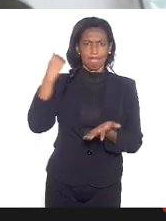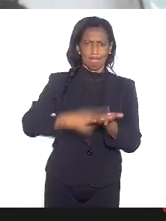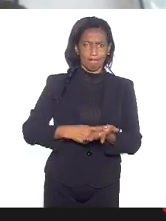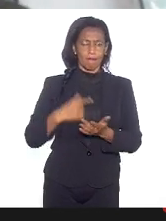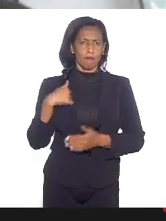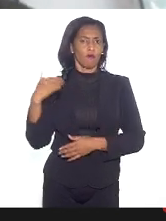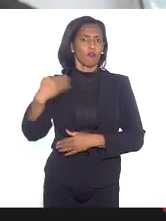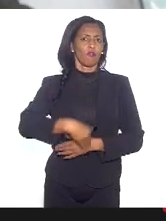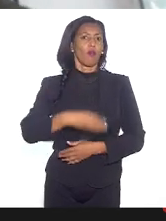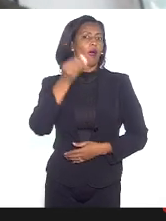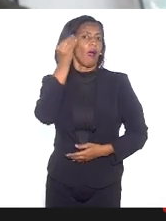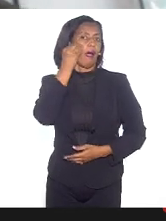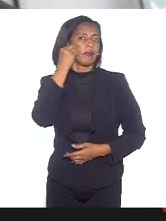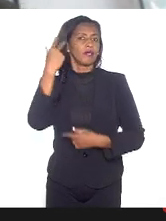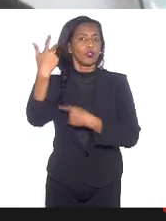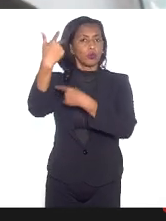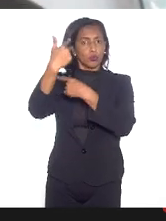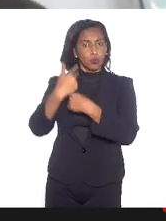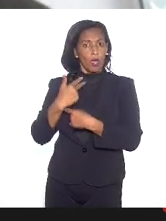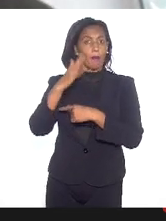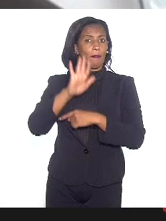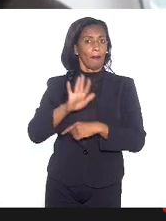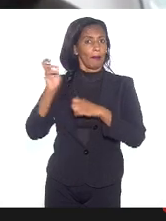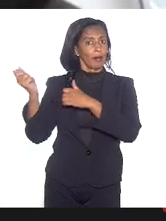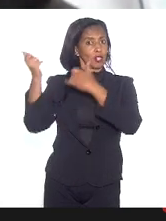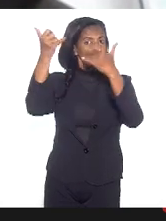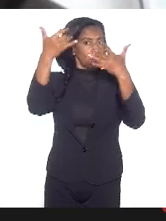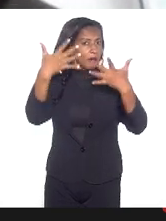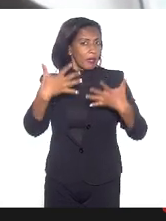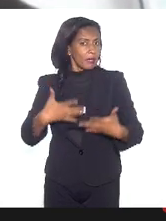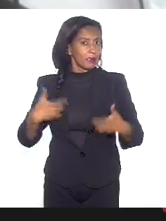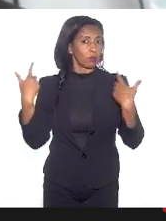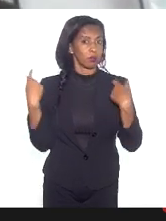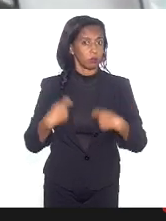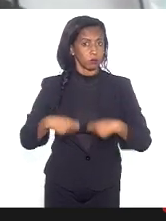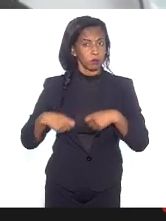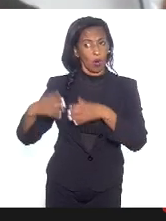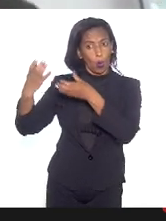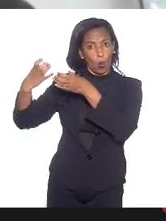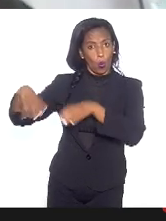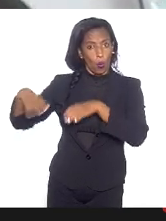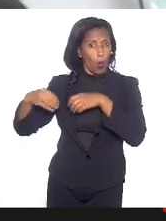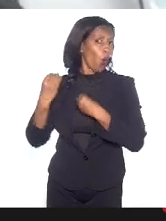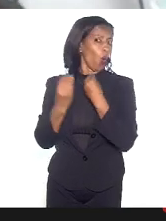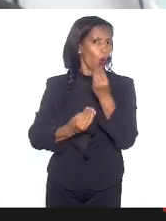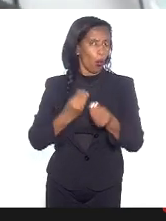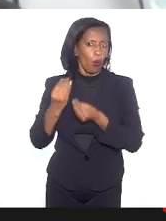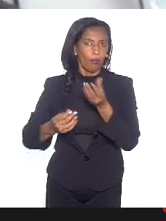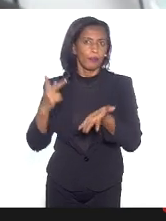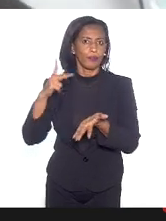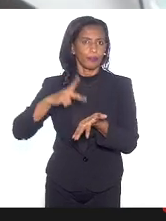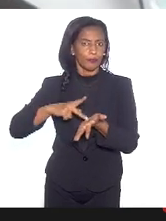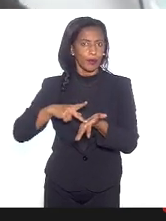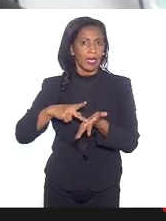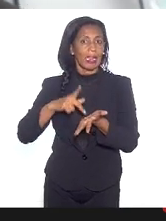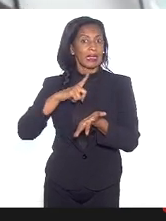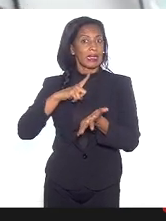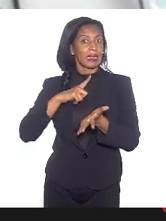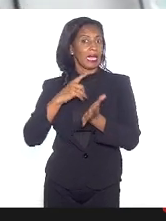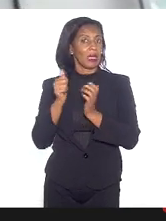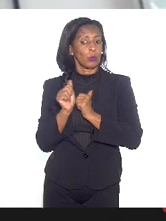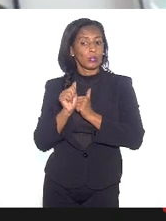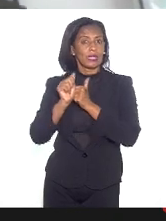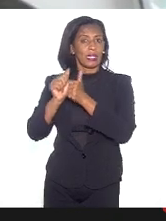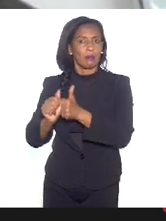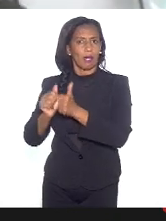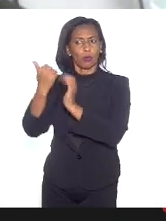nos assistindo, mas que para dar as explicações necessárias ao concurso, como é de praxe, existe um segmento da